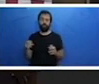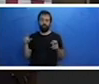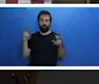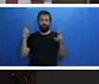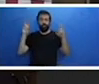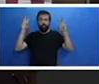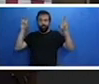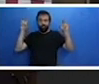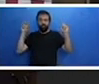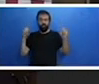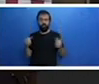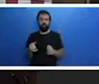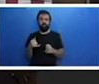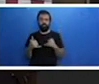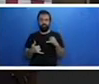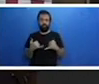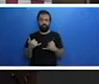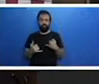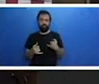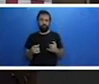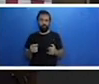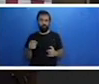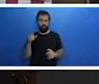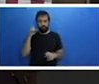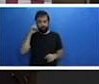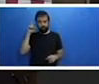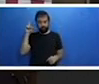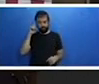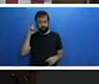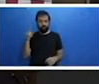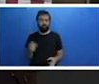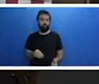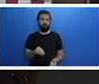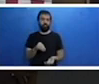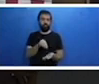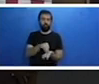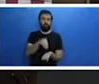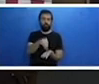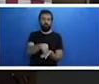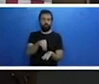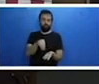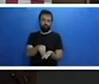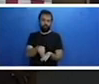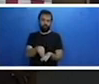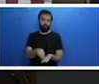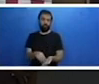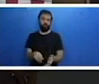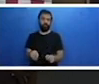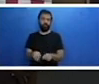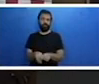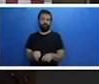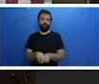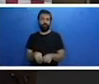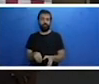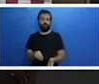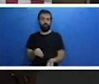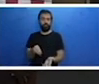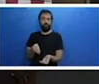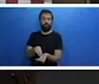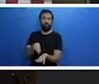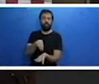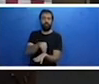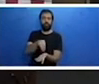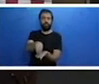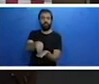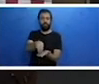em tabuleiros. Então nós vamos falar sobre damas e xadrez. Vamos ver um pouquinho, né? Porque o tempo é curto, vamos